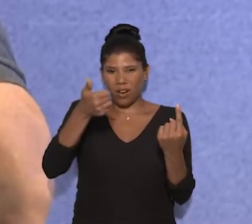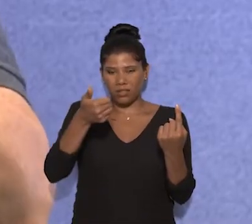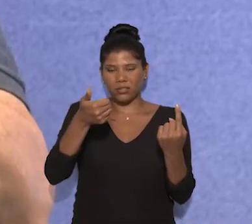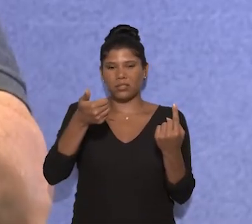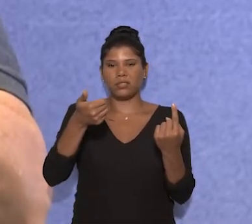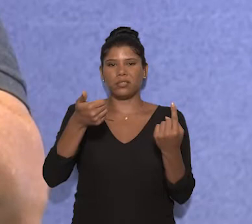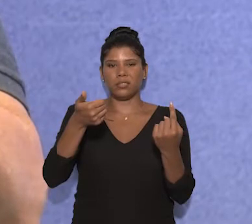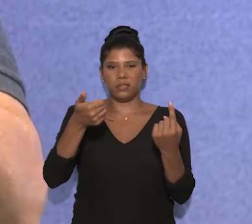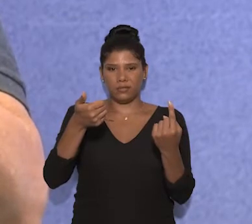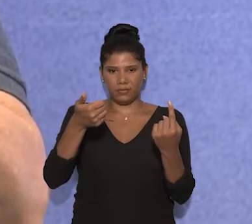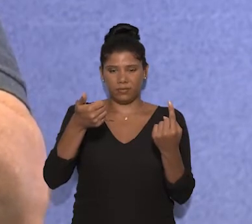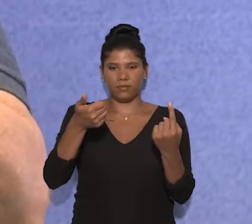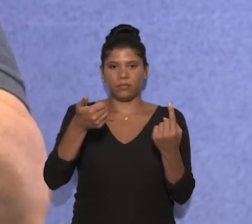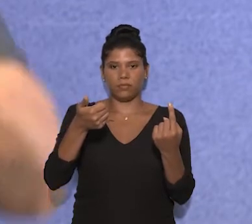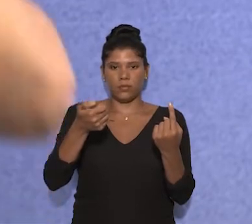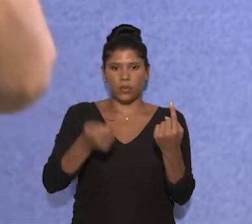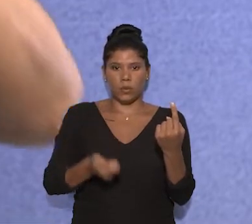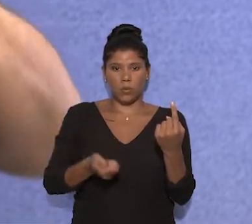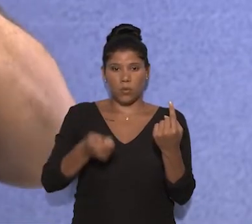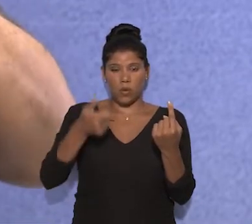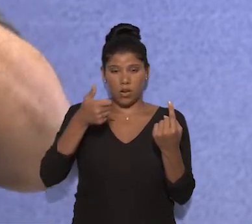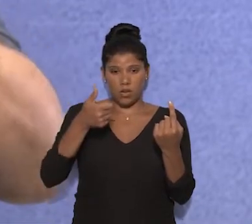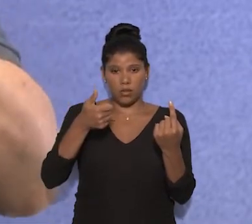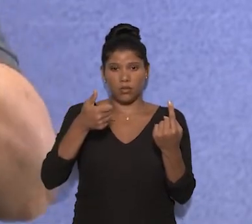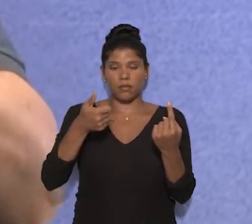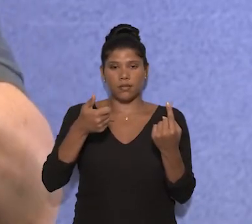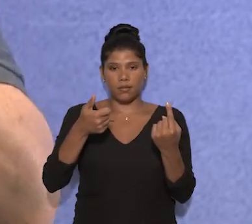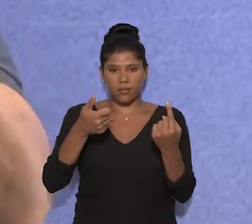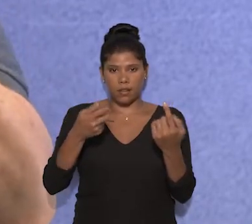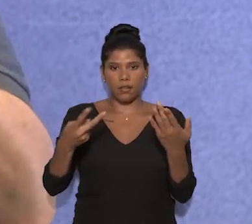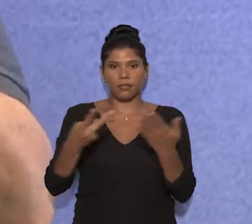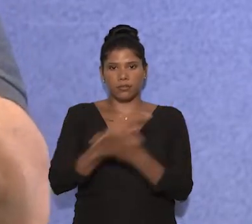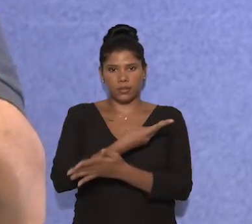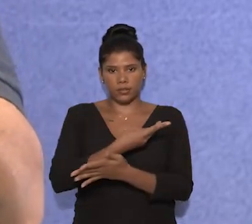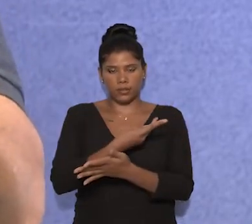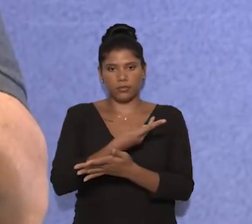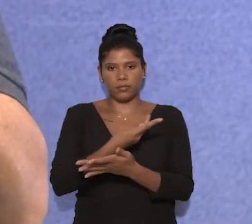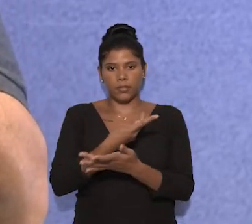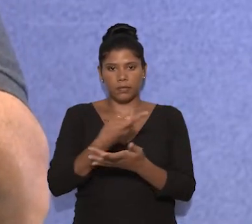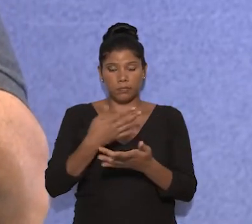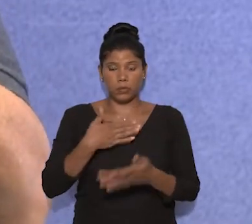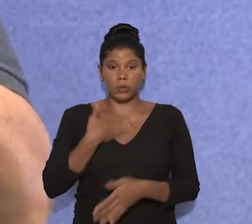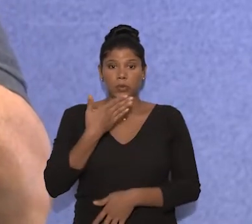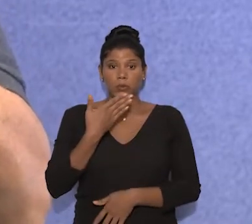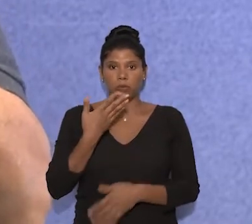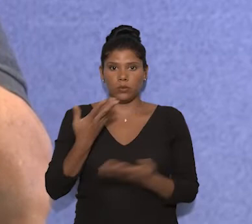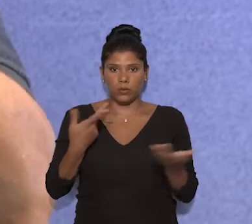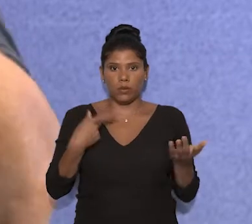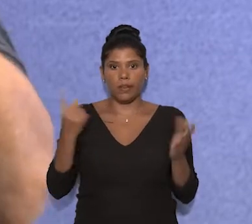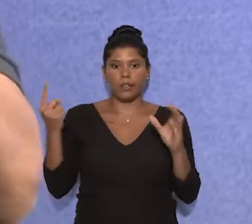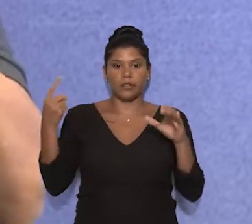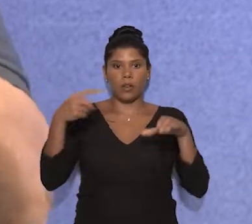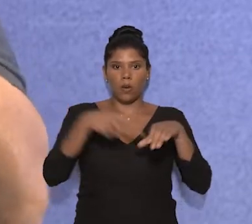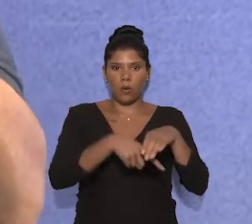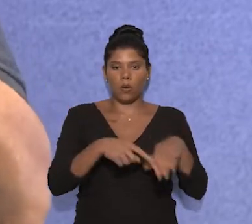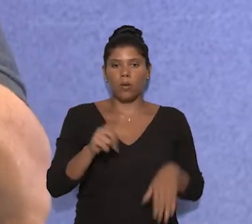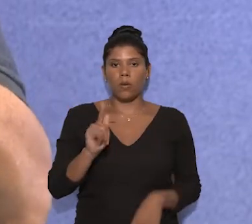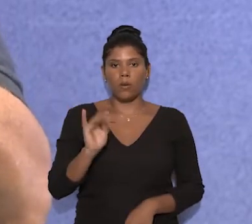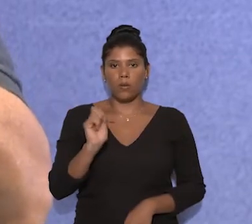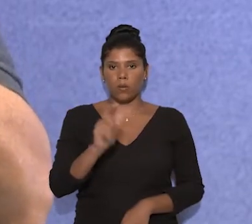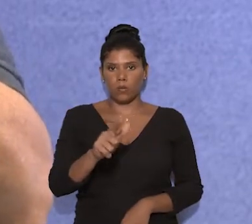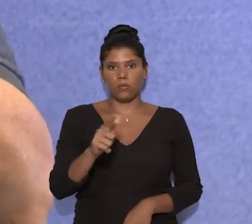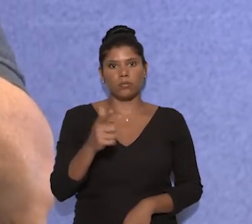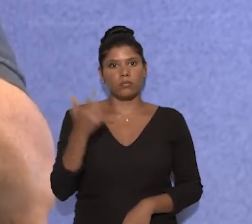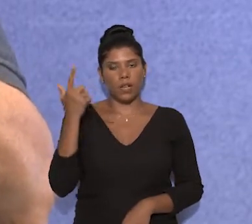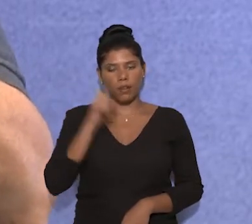bola bateu na cara do goleiro. O goleiro vai se virando, tomou a bola baixo na cara, tomou um susto. E ia ser um belo gol pela maneira como ele bateu na